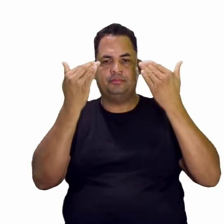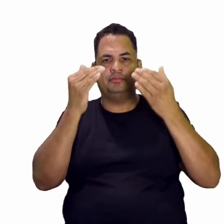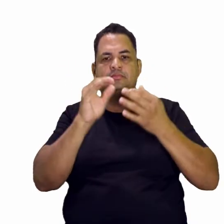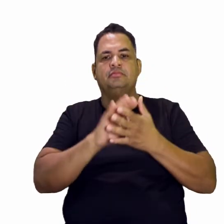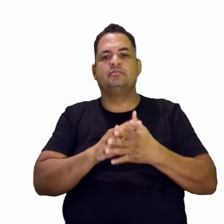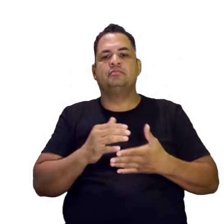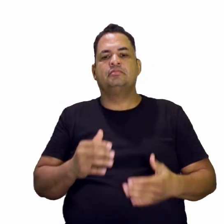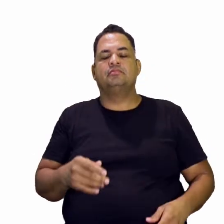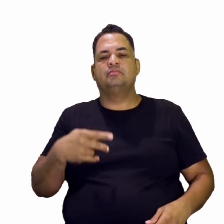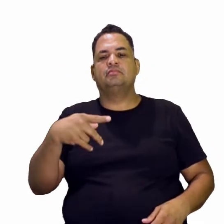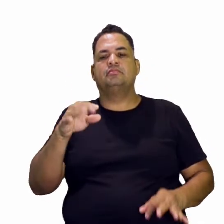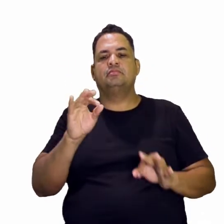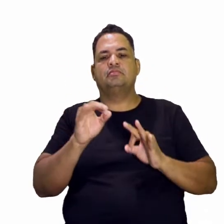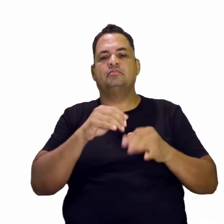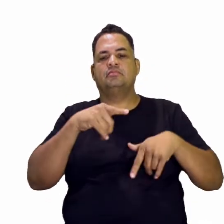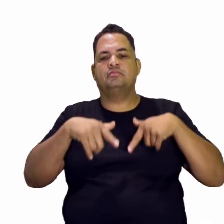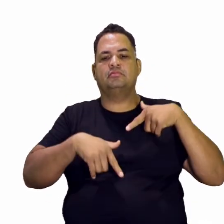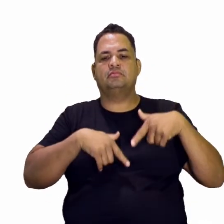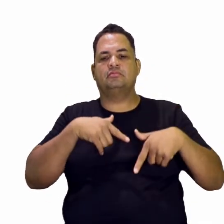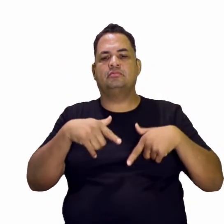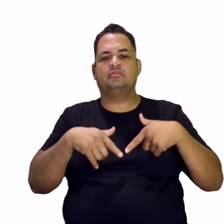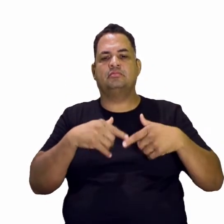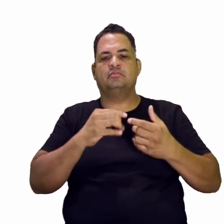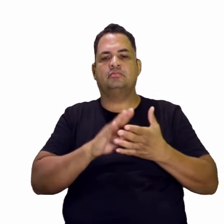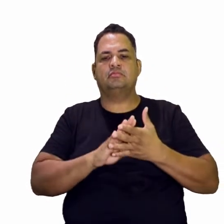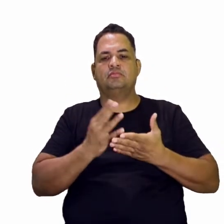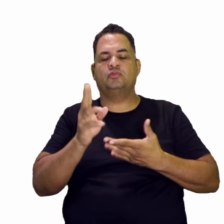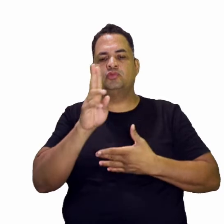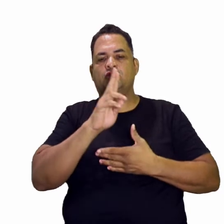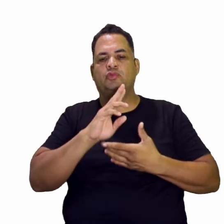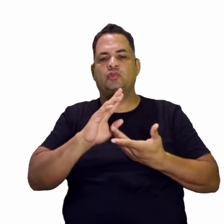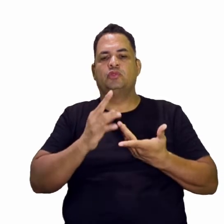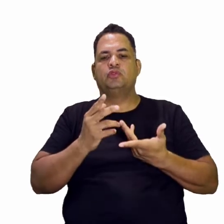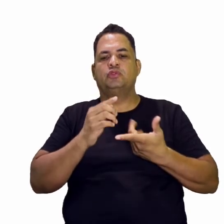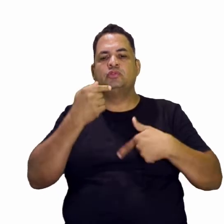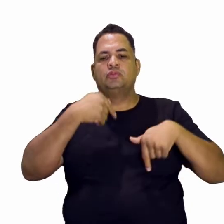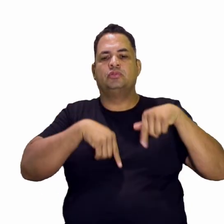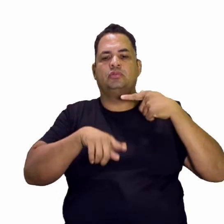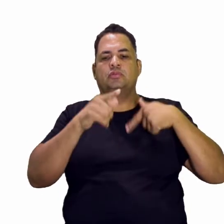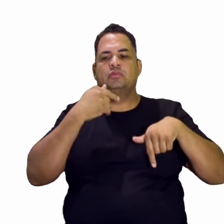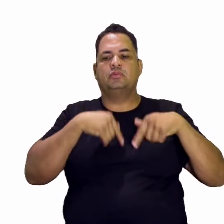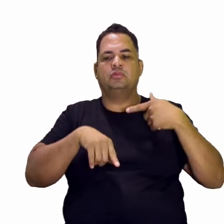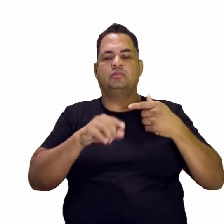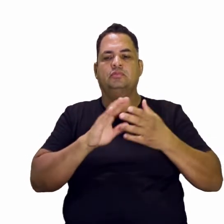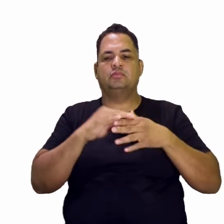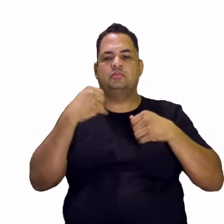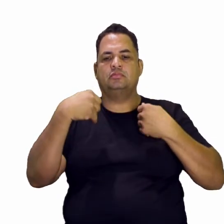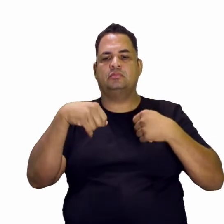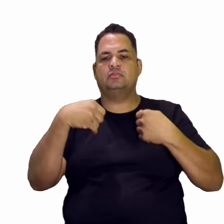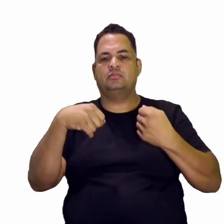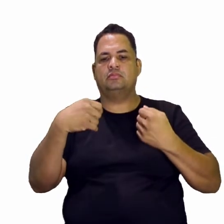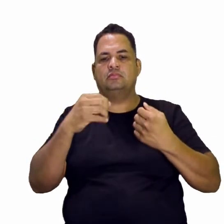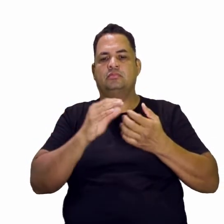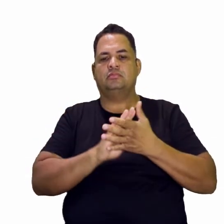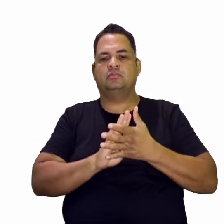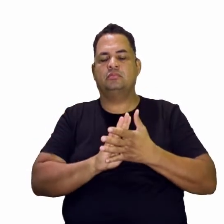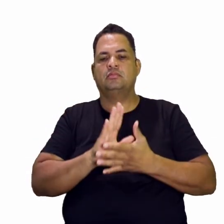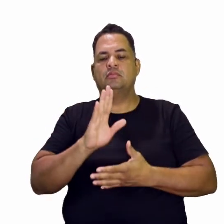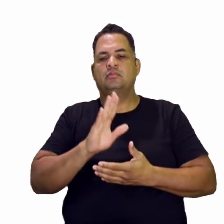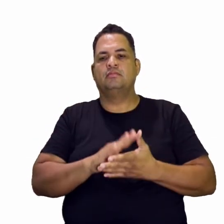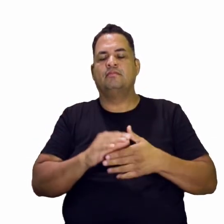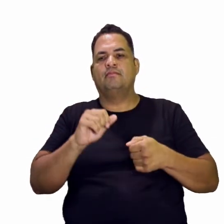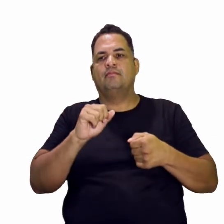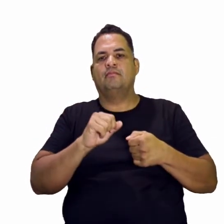para realizar ações ou vias metabólicas para ser um autótrofo, ou você vai realizar a quimiossíntese,